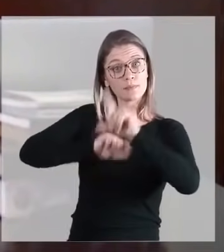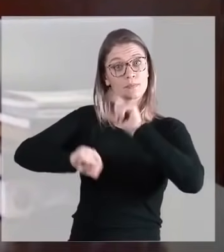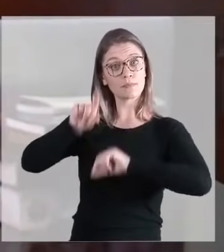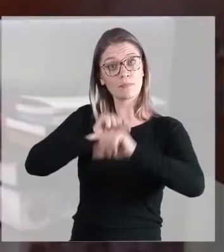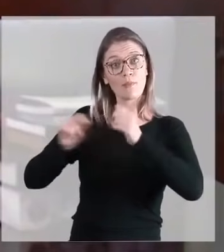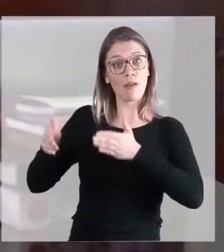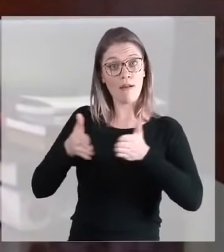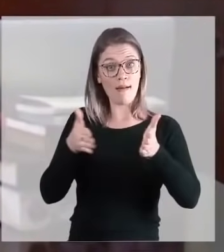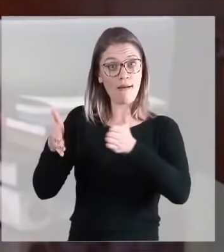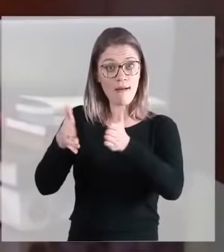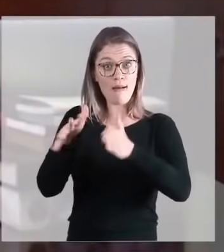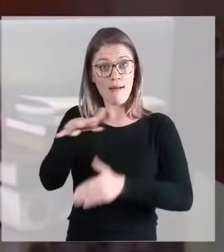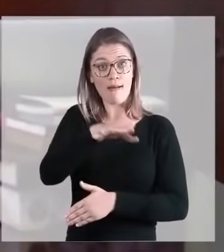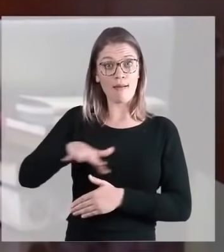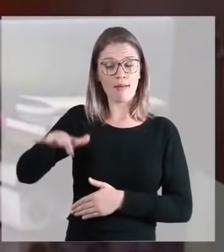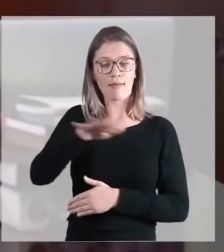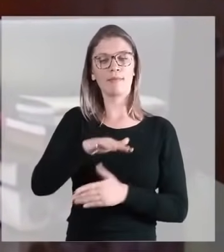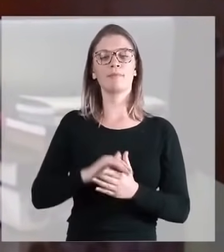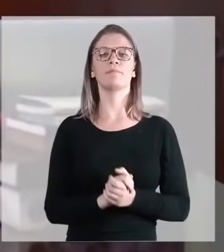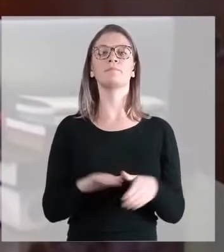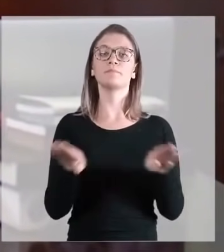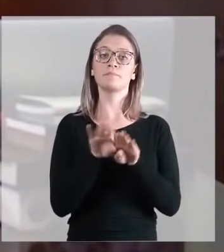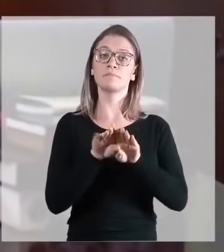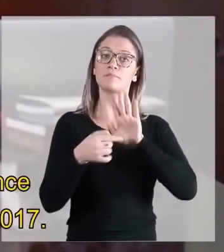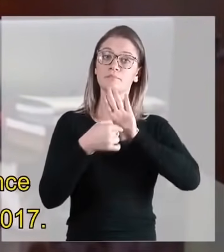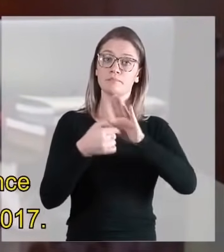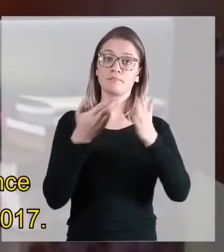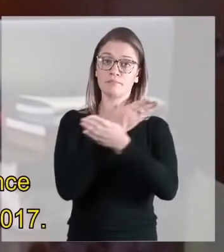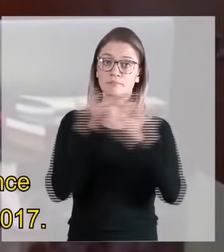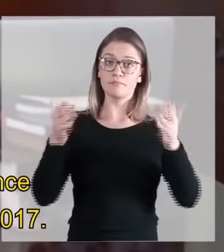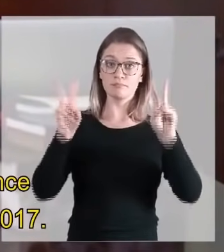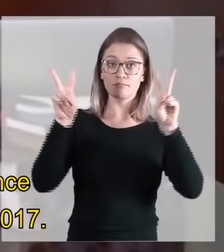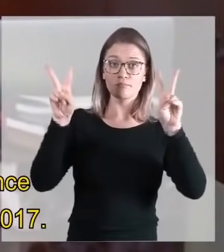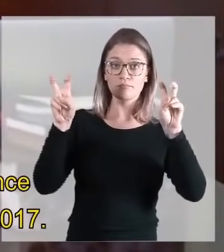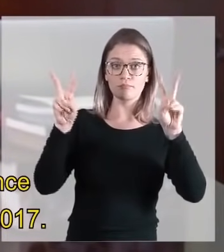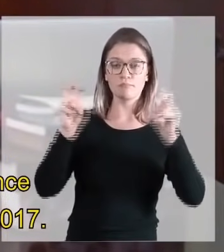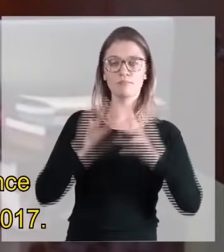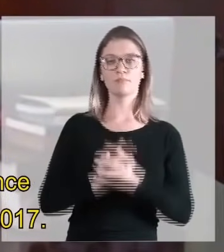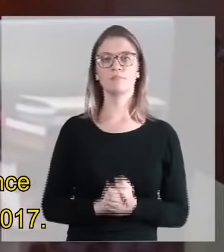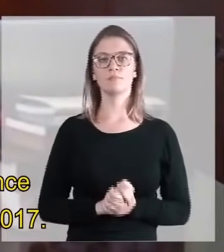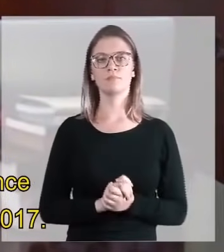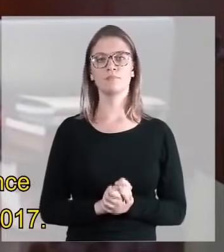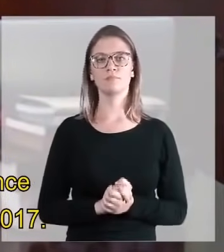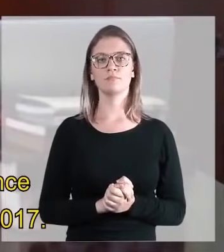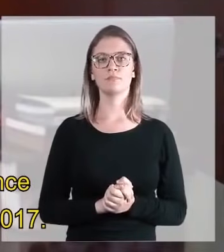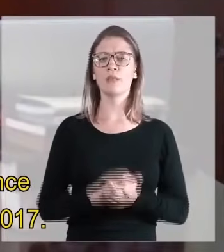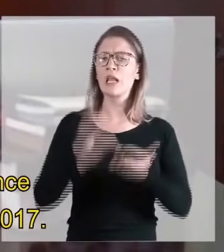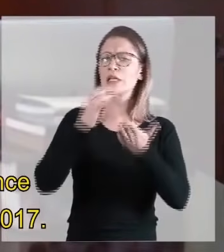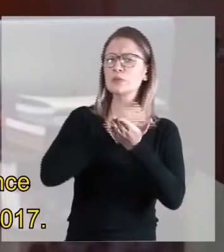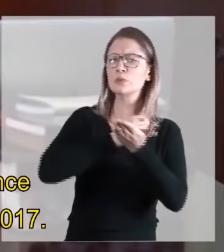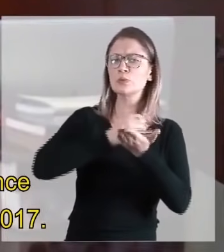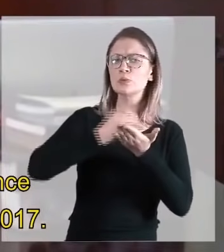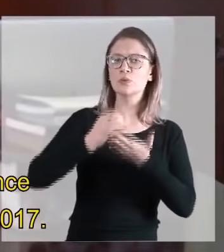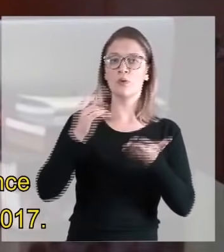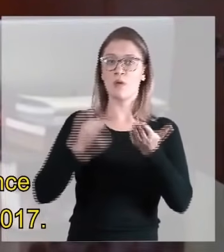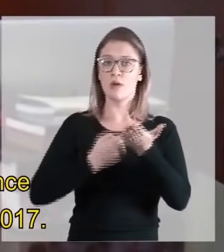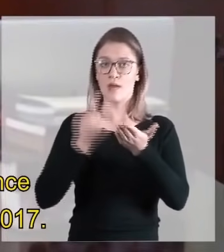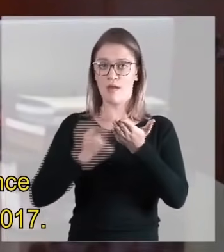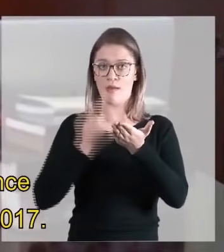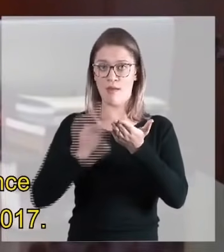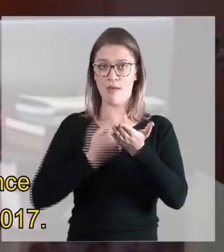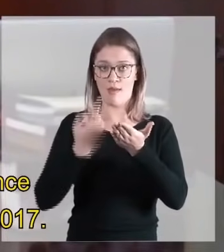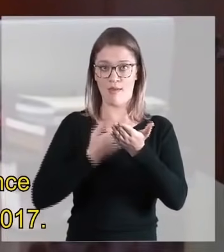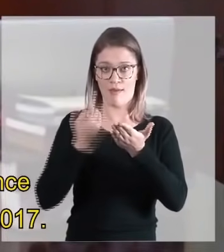a determinadas áreas. E também trago para os senhores uma citação da introdução da revista